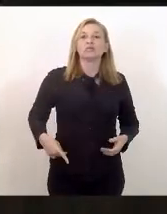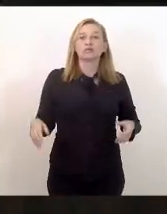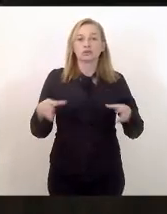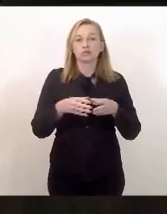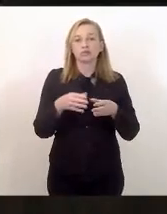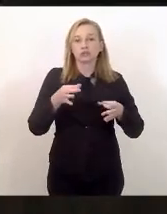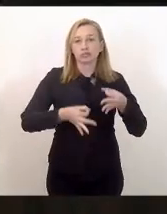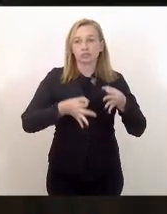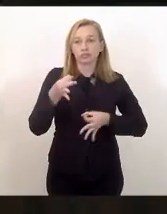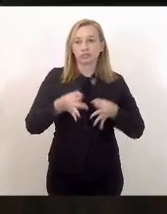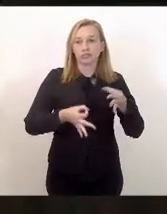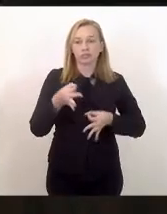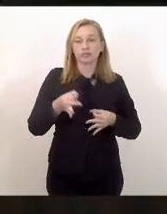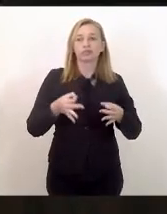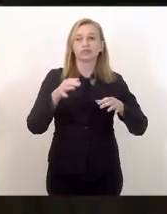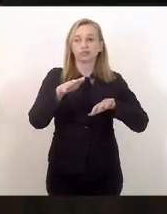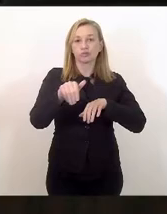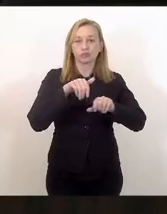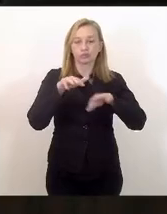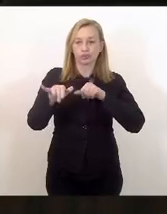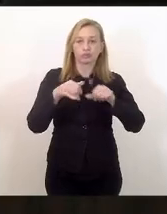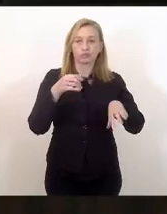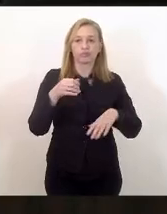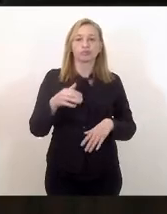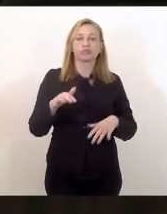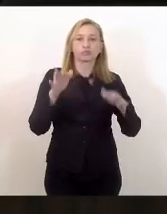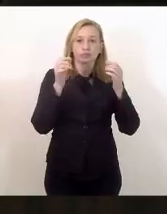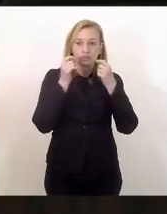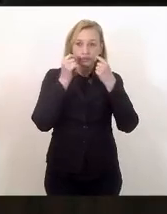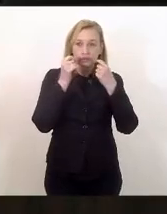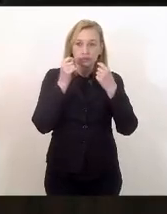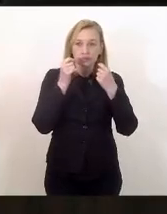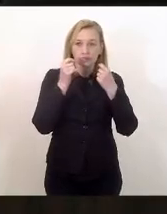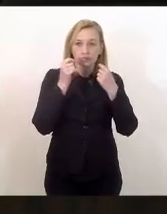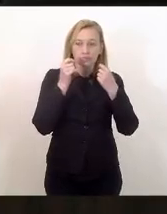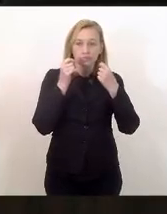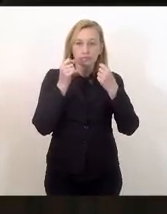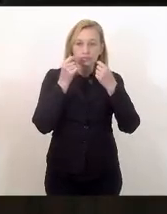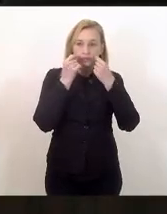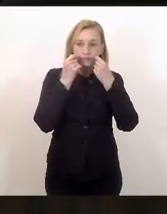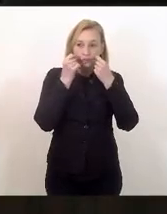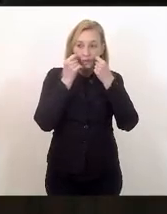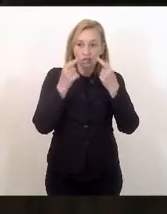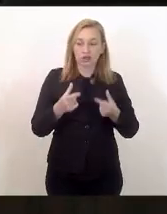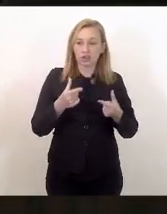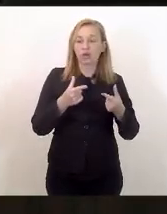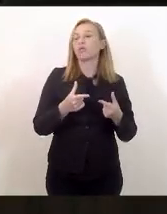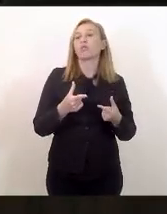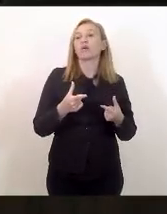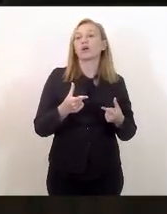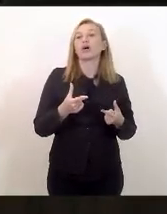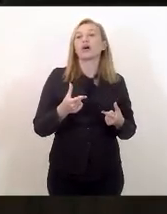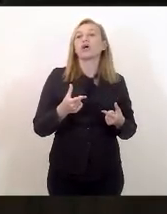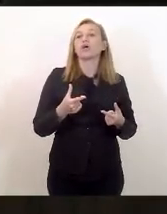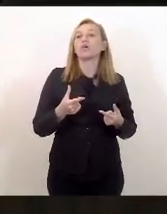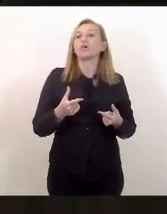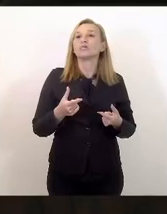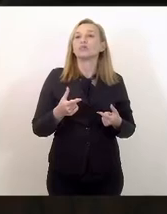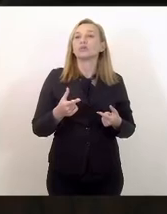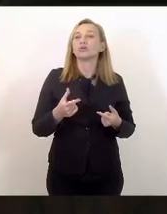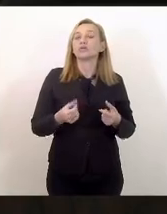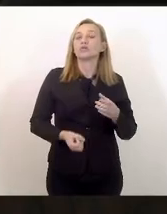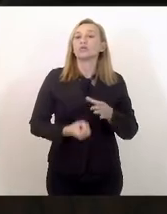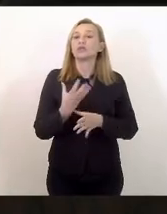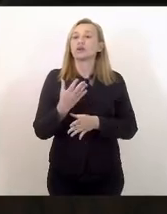Justiça, chamar a atenção do autor do PL. Só queria chamar a atenção de